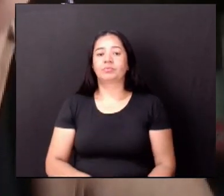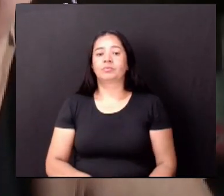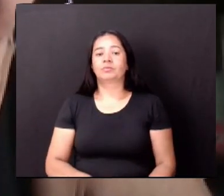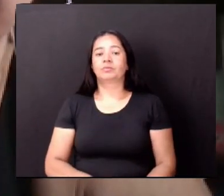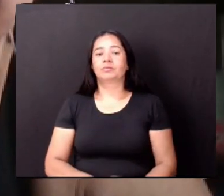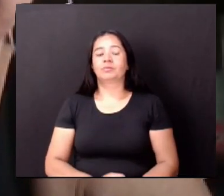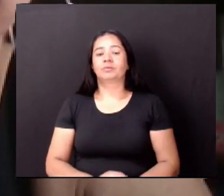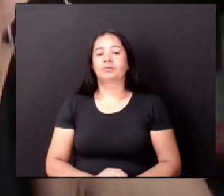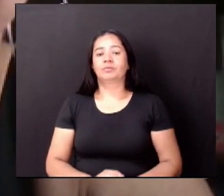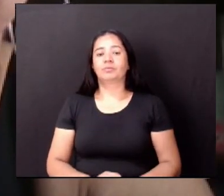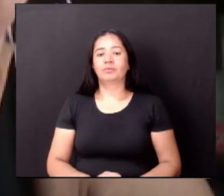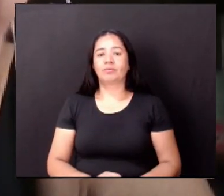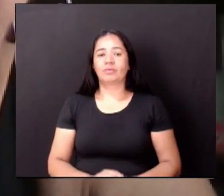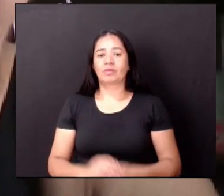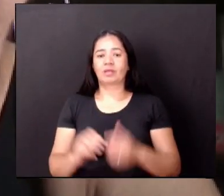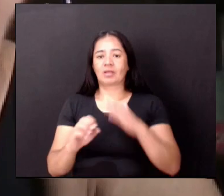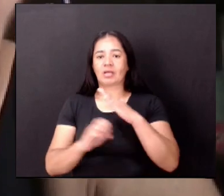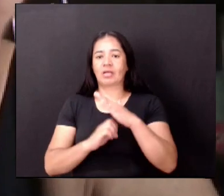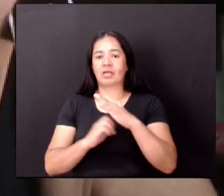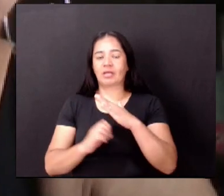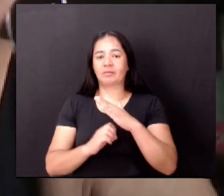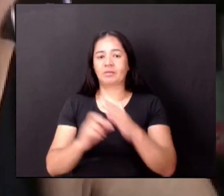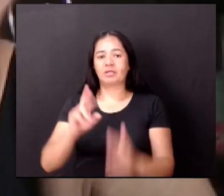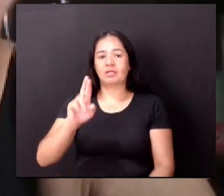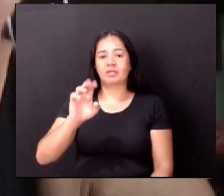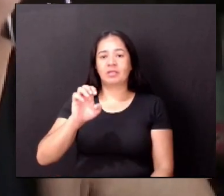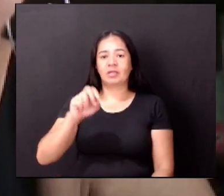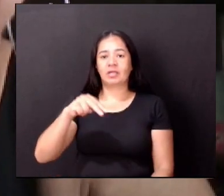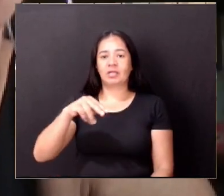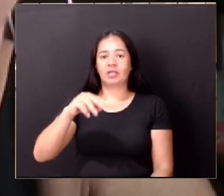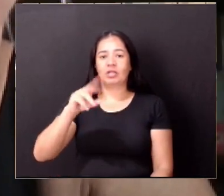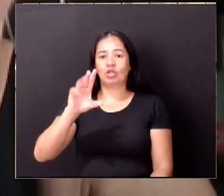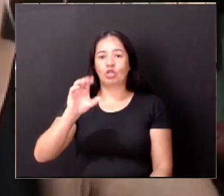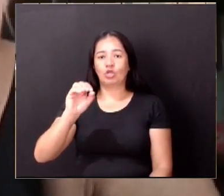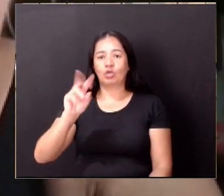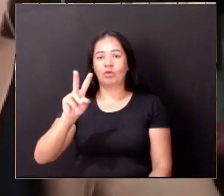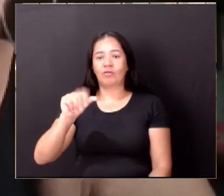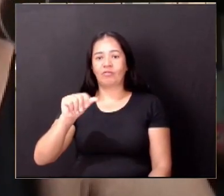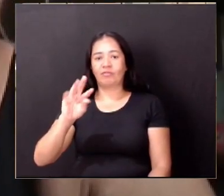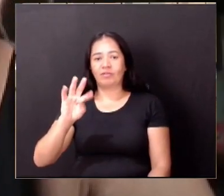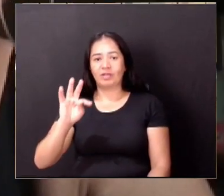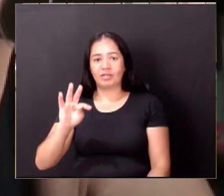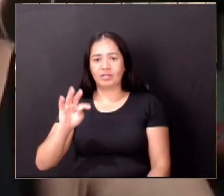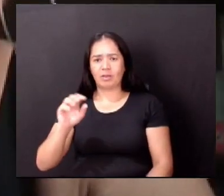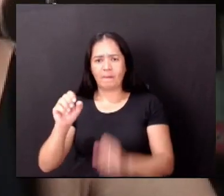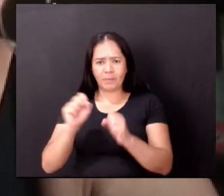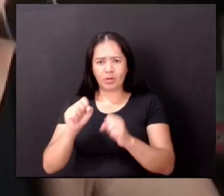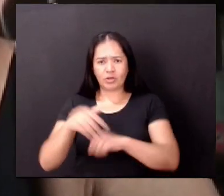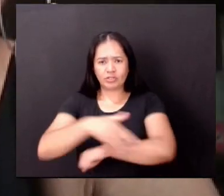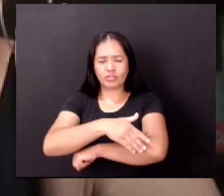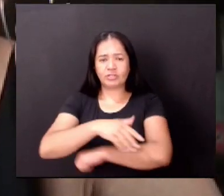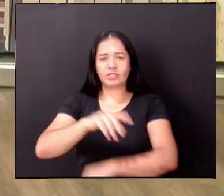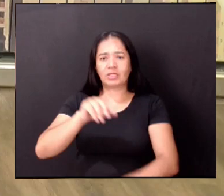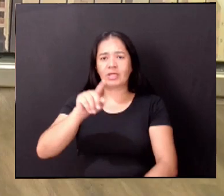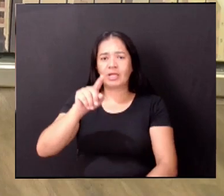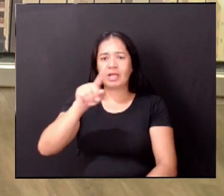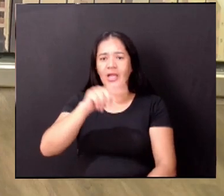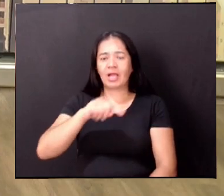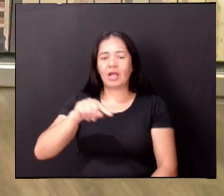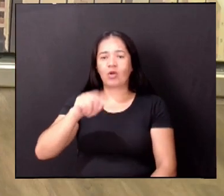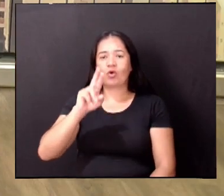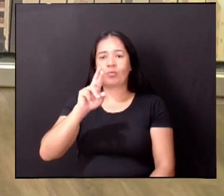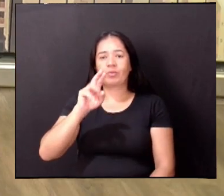dos exemplares. Tá? A empresa Renovarte, eu posso dar o endereço?